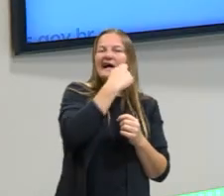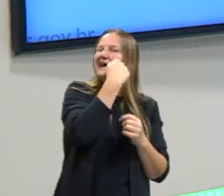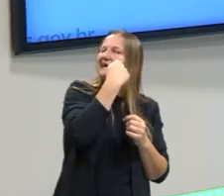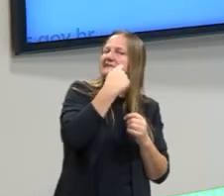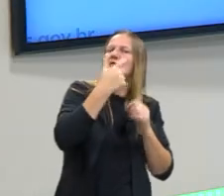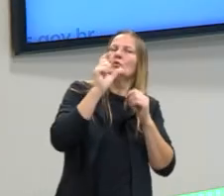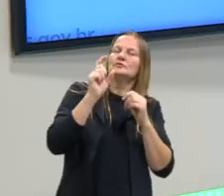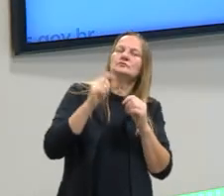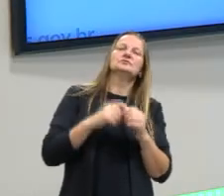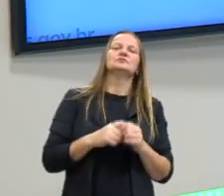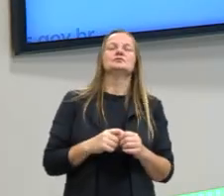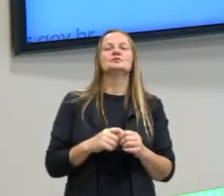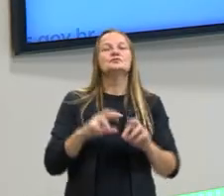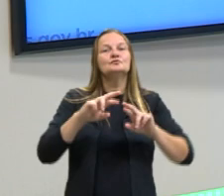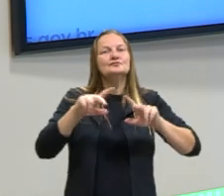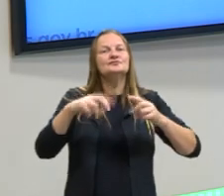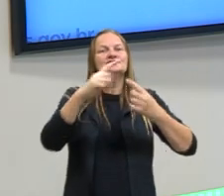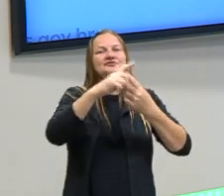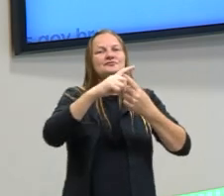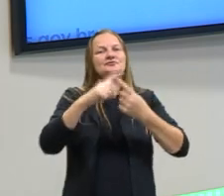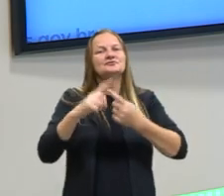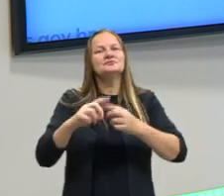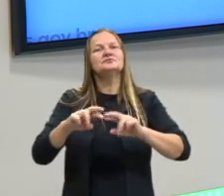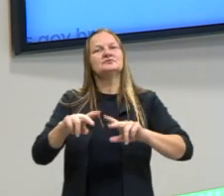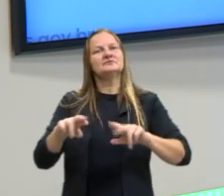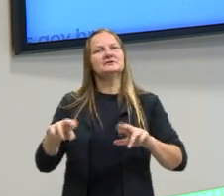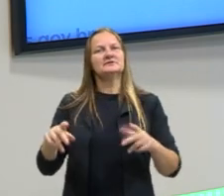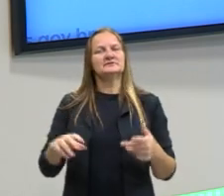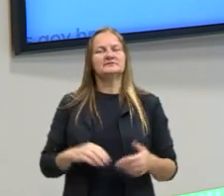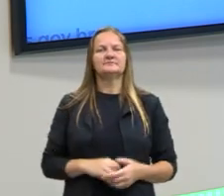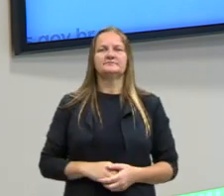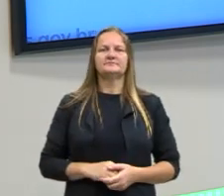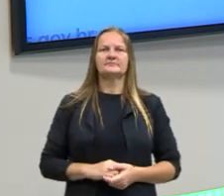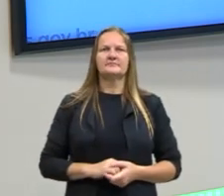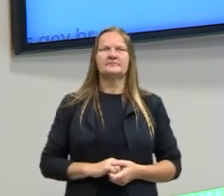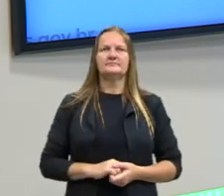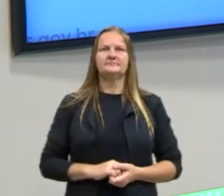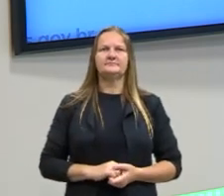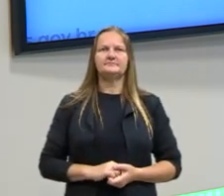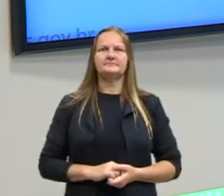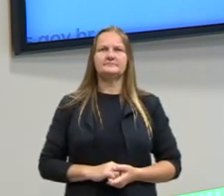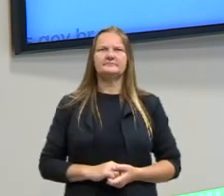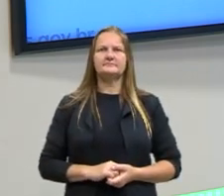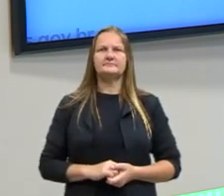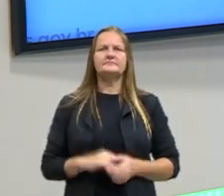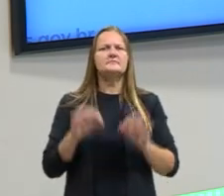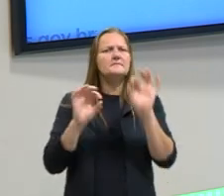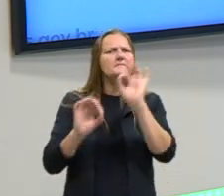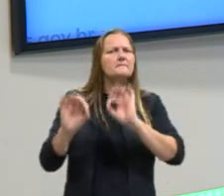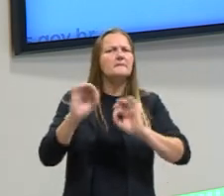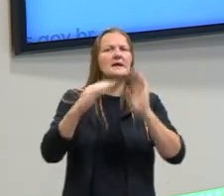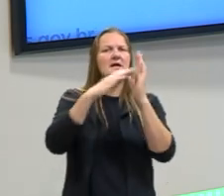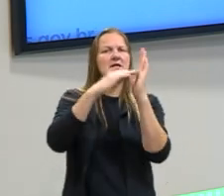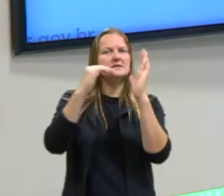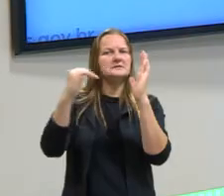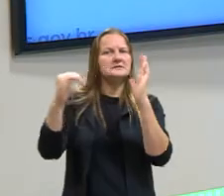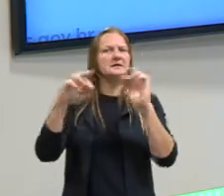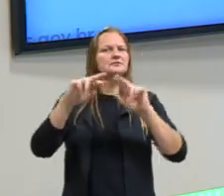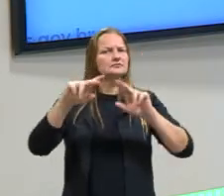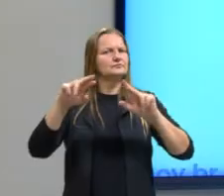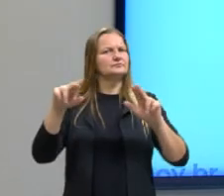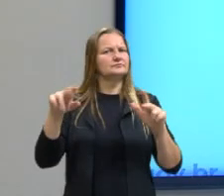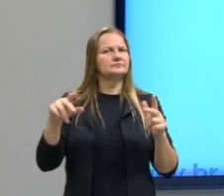precisa de outro especialista de de outros dentes ou de outra de estética enfim essa é uma